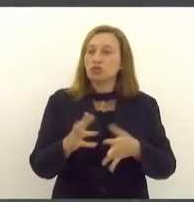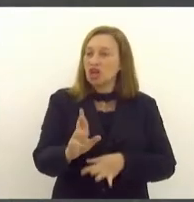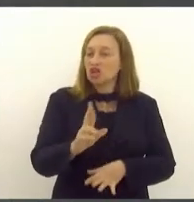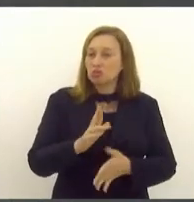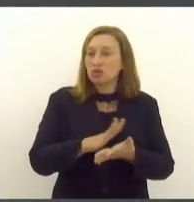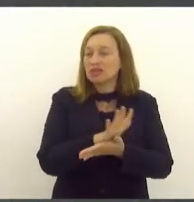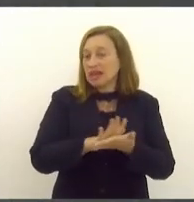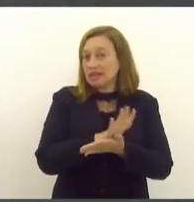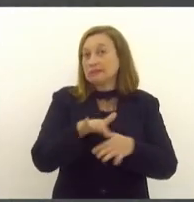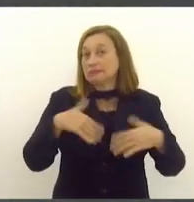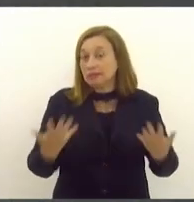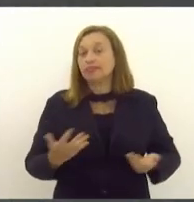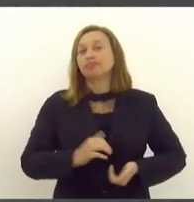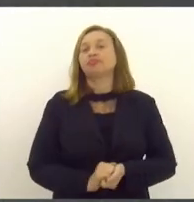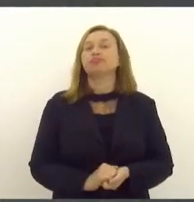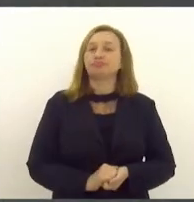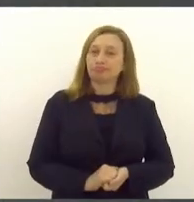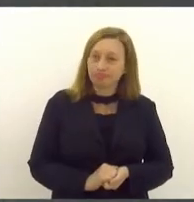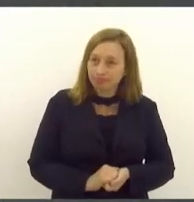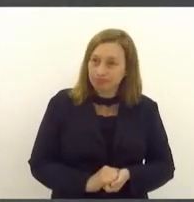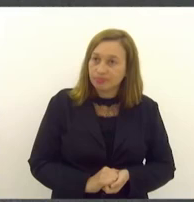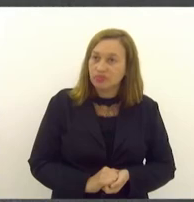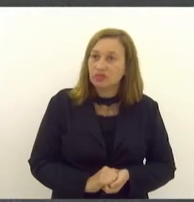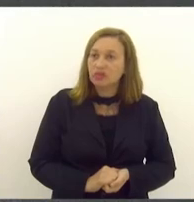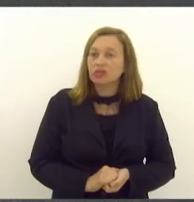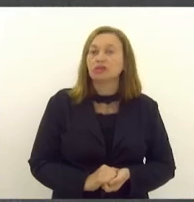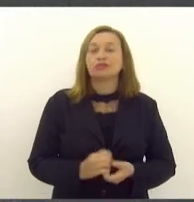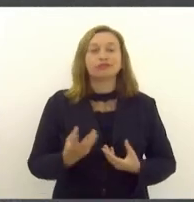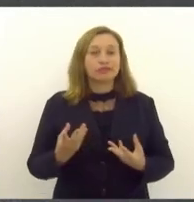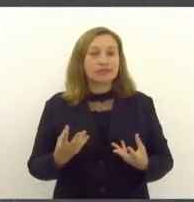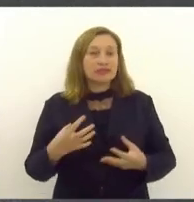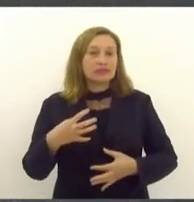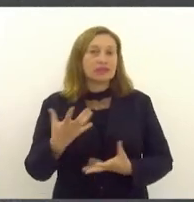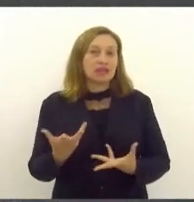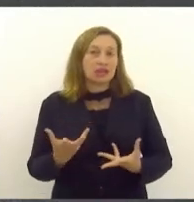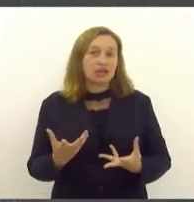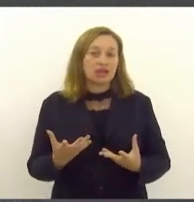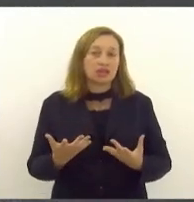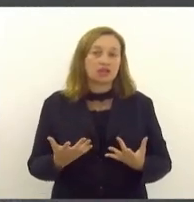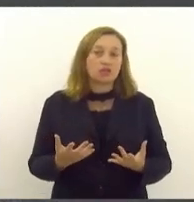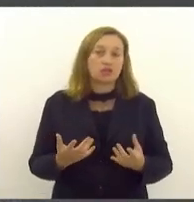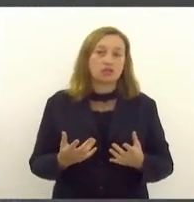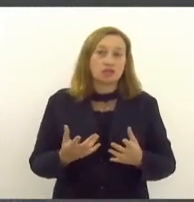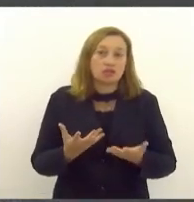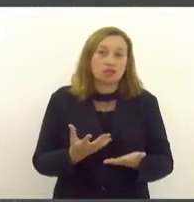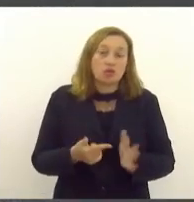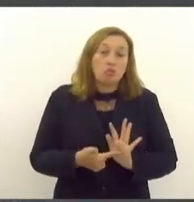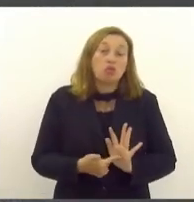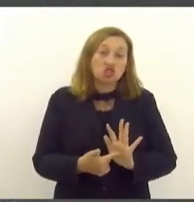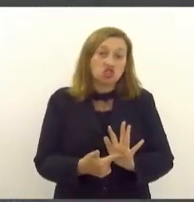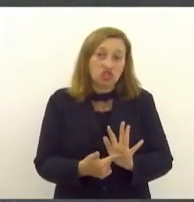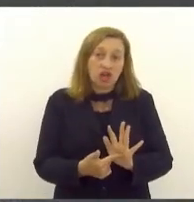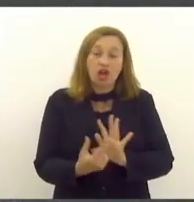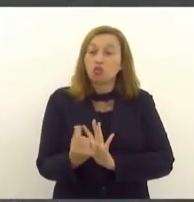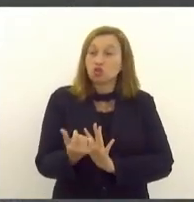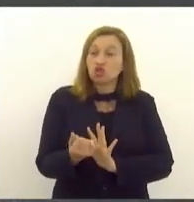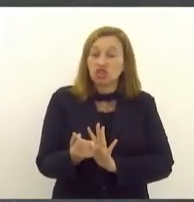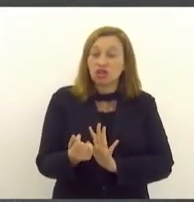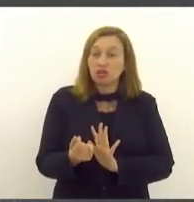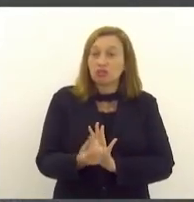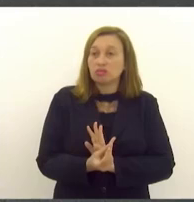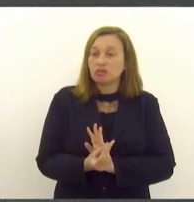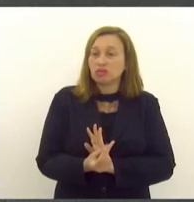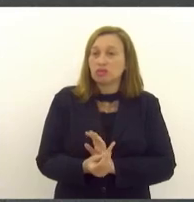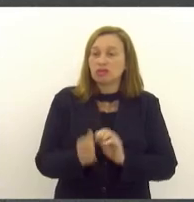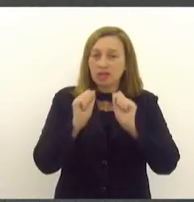nem ser objeto de requerimento né é questão de decência com dinheiro público prestar contas Sobretudo com dinheiro que saiu daqui da Assembleia